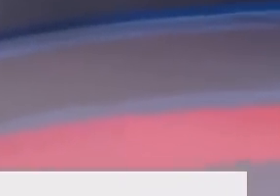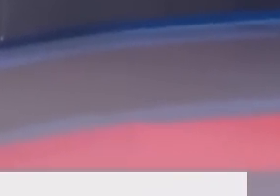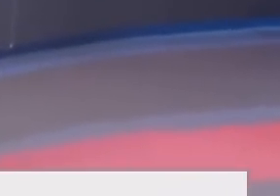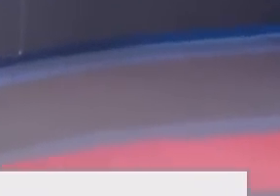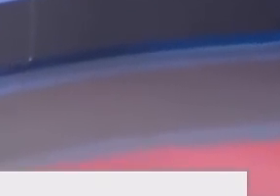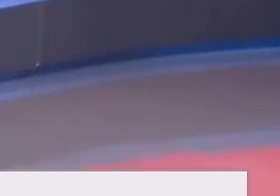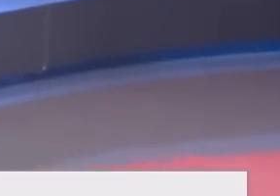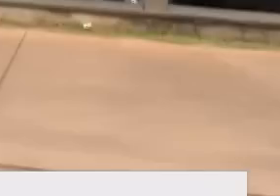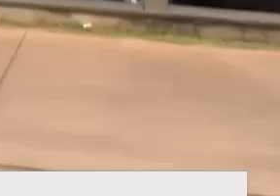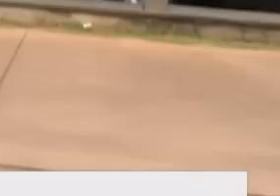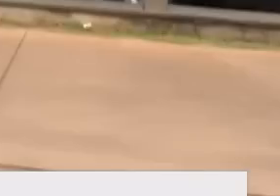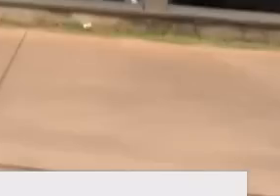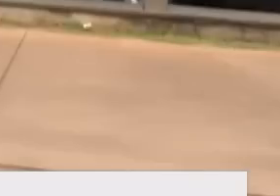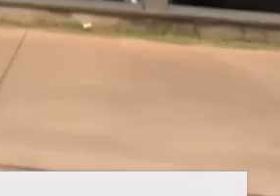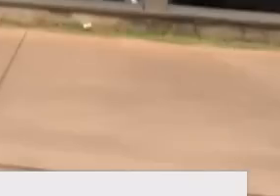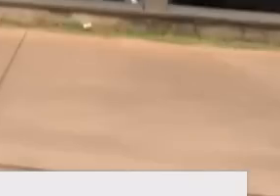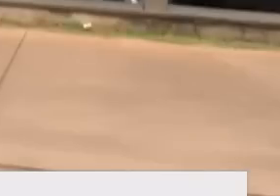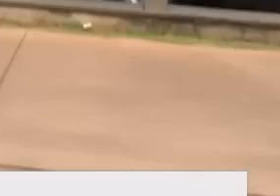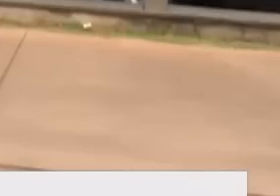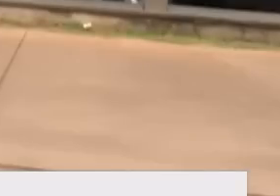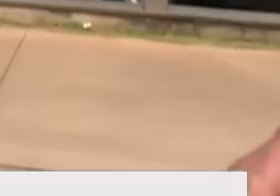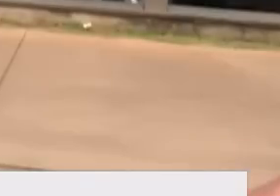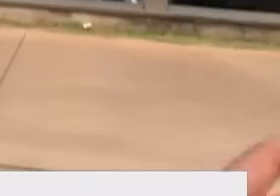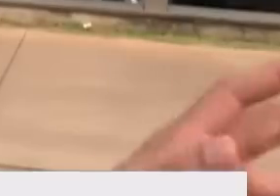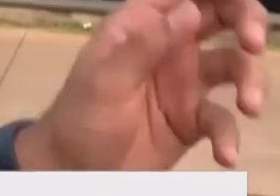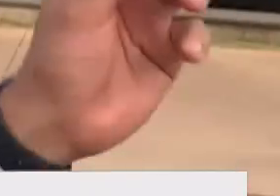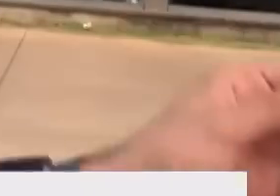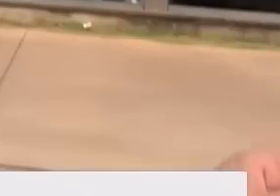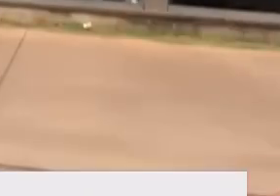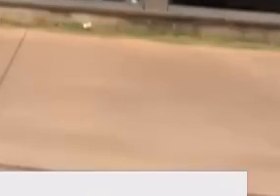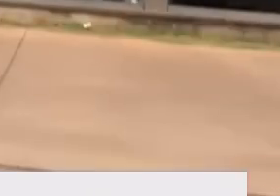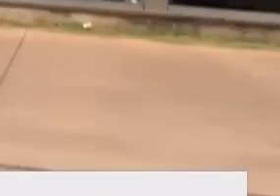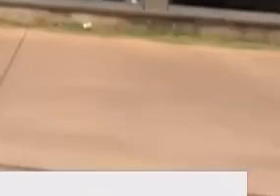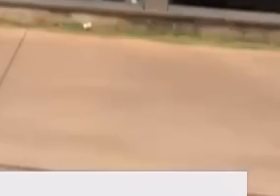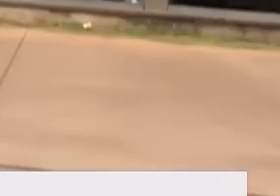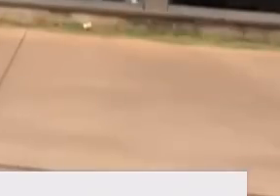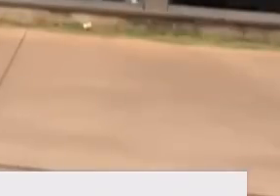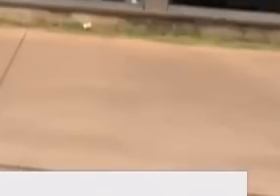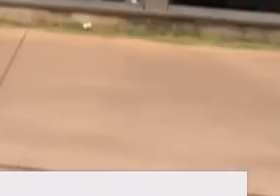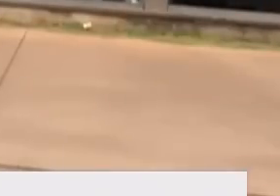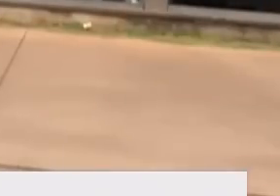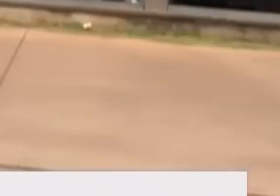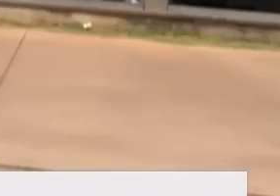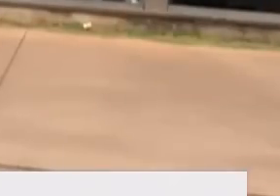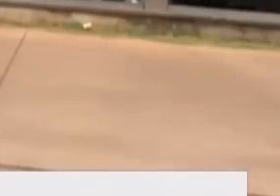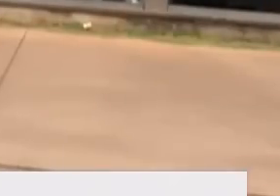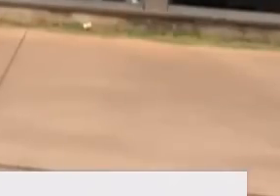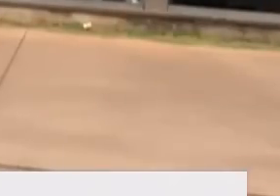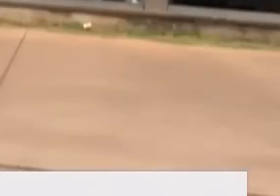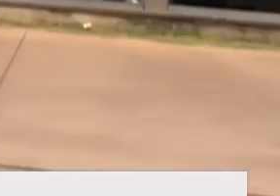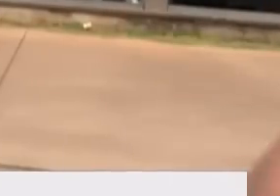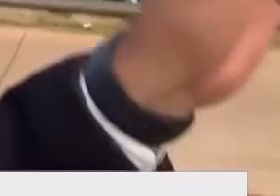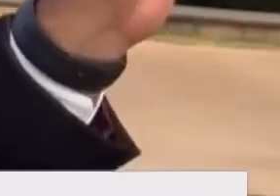Evandro, vamos lá então. Há alguns minutos, cerca de 5 minutos, acabei de ver a equipe que estava neste procedimento